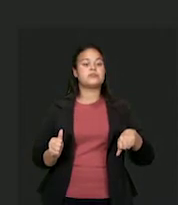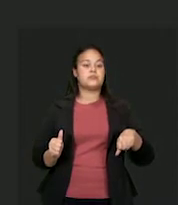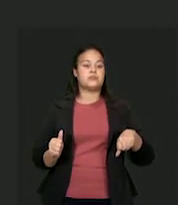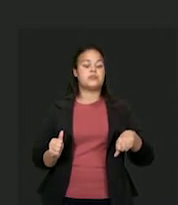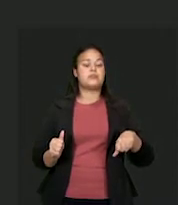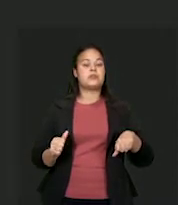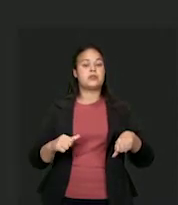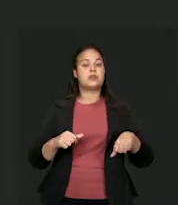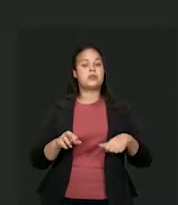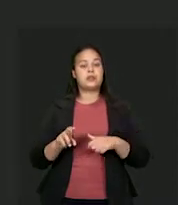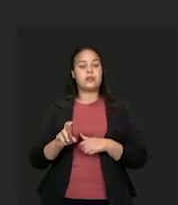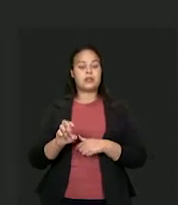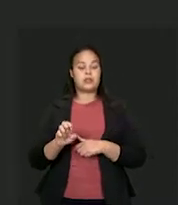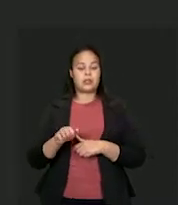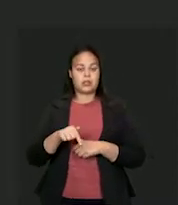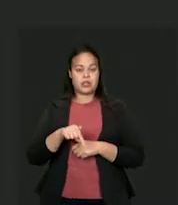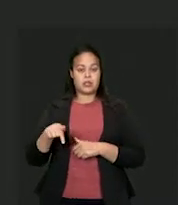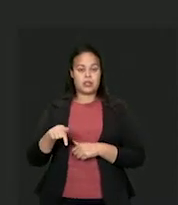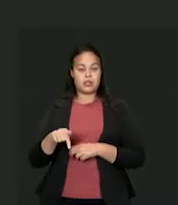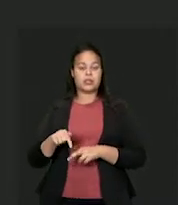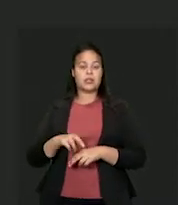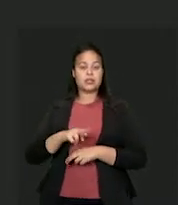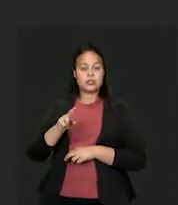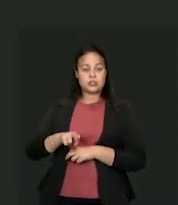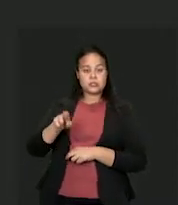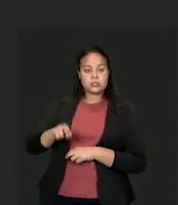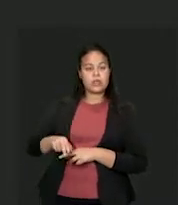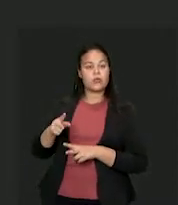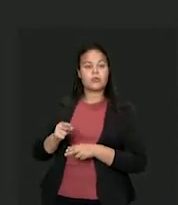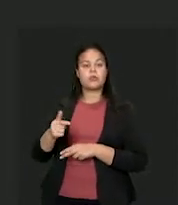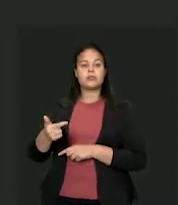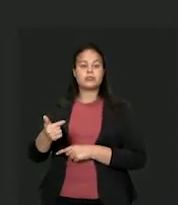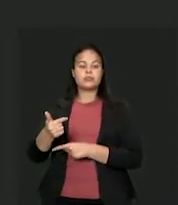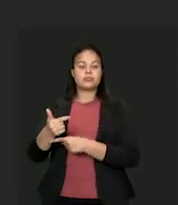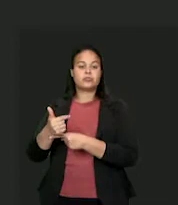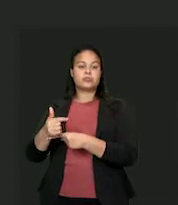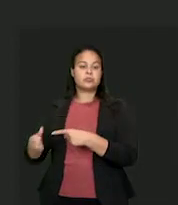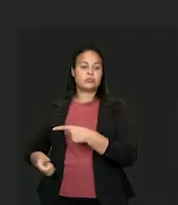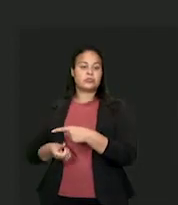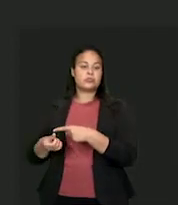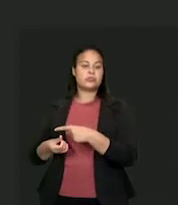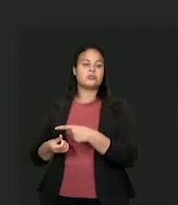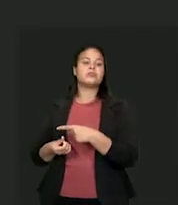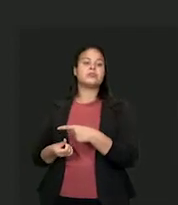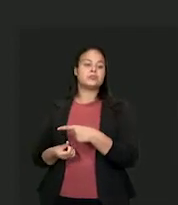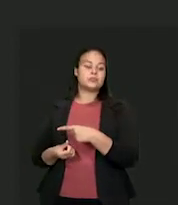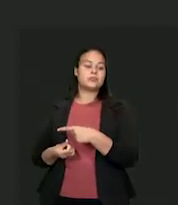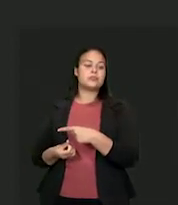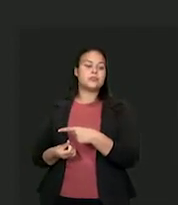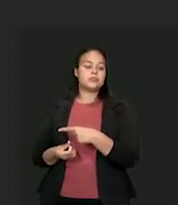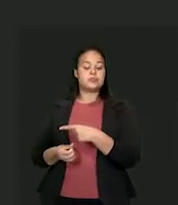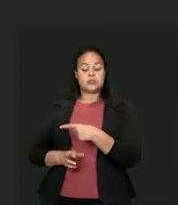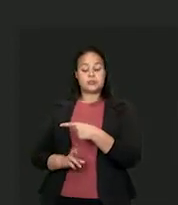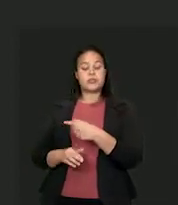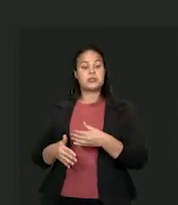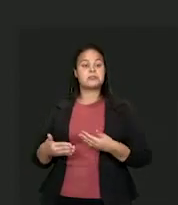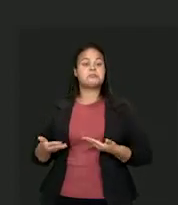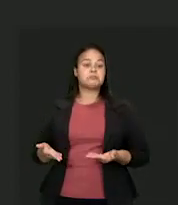que REC é igual a 12 dividido por 6. REC é,